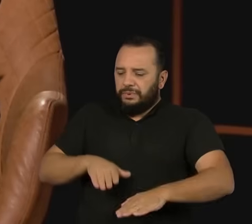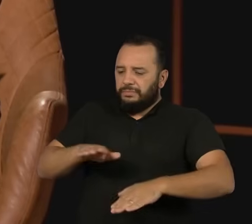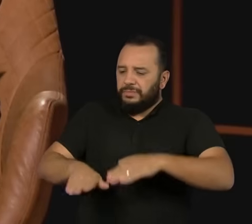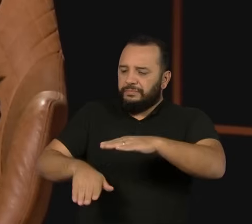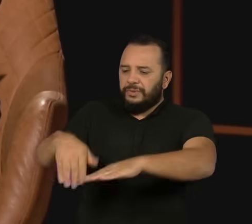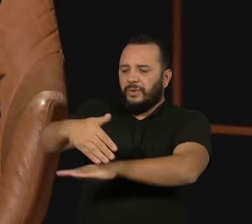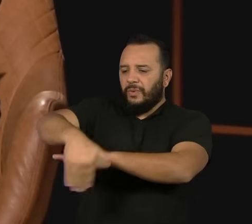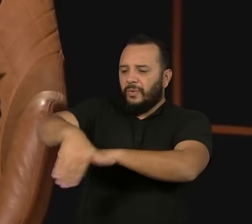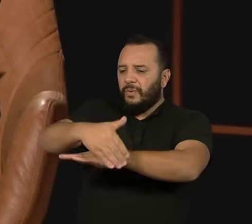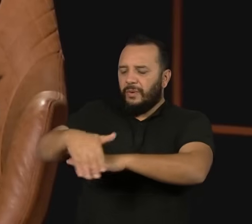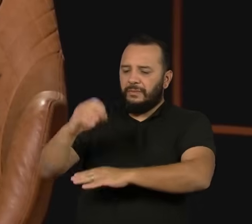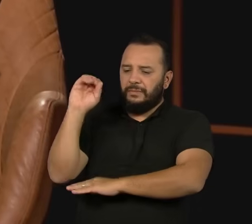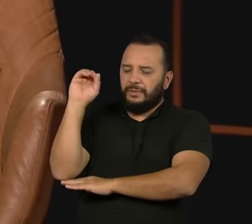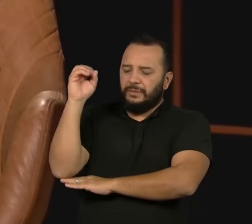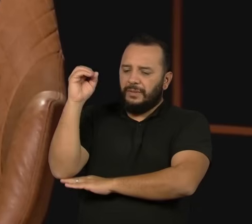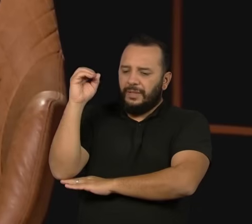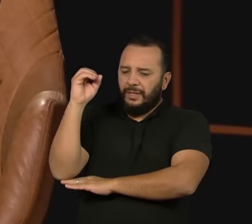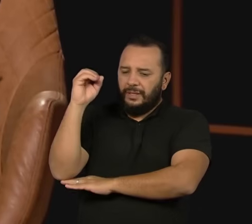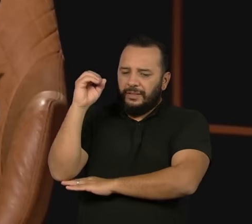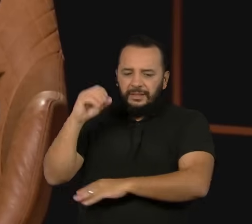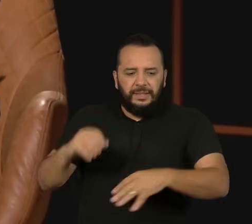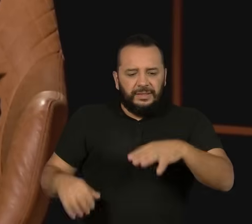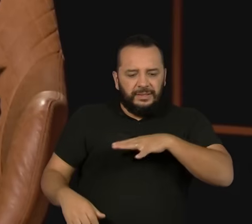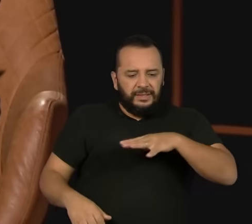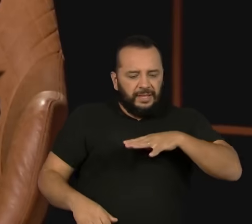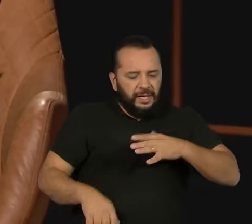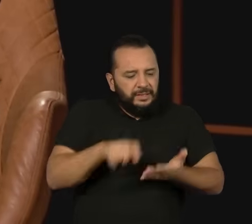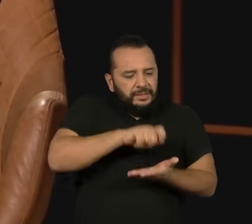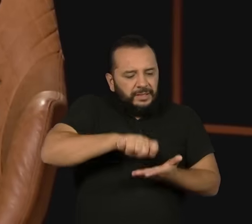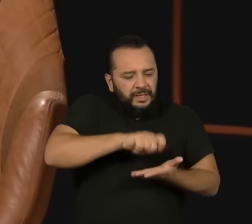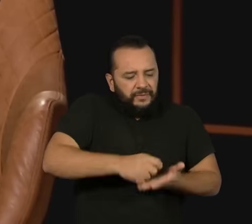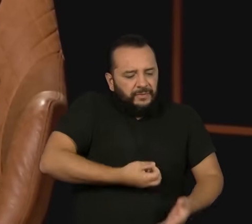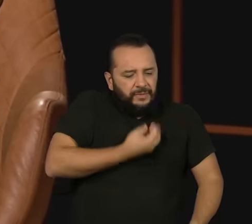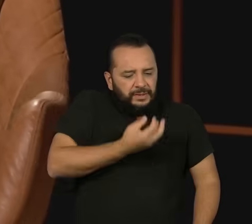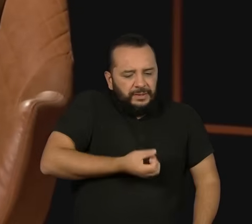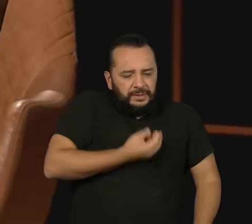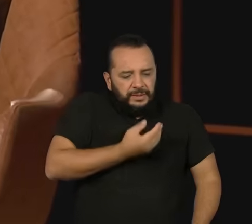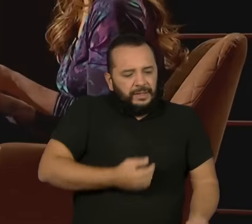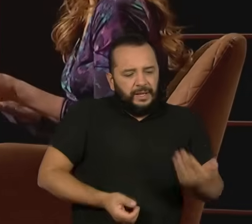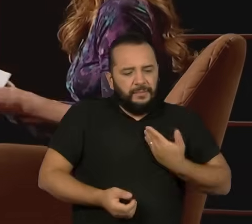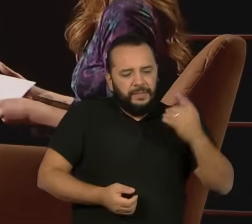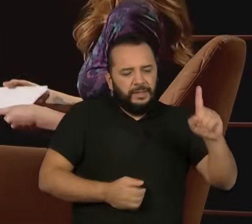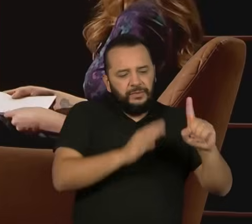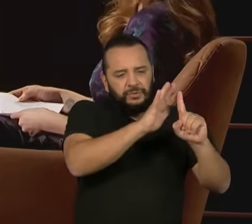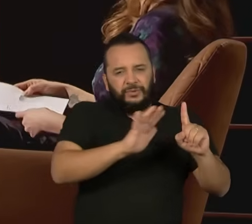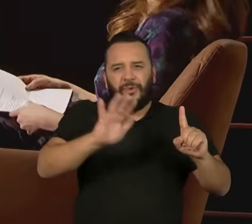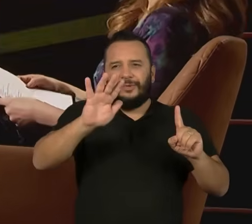Porto Alegre. E na cidade dos meus versos, o sonho dos meus amigos.